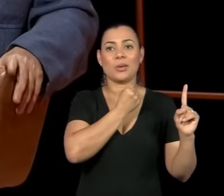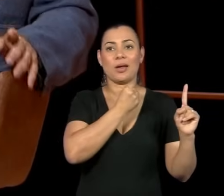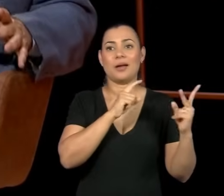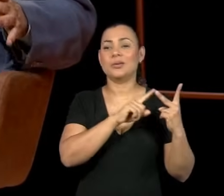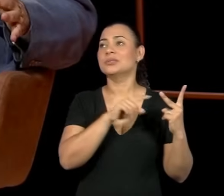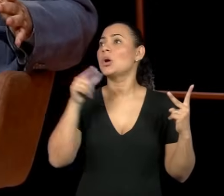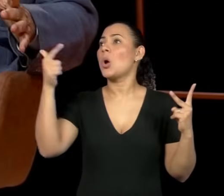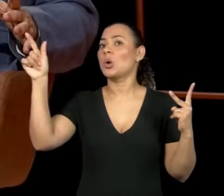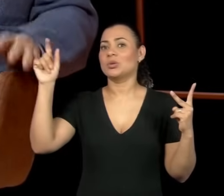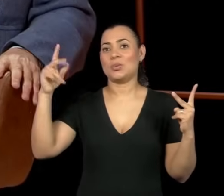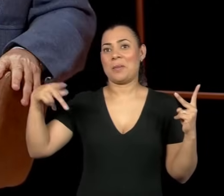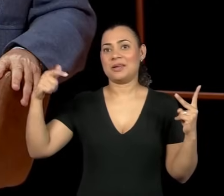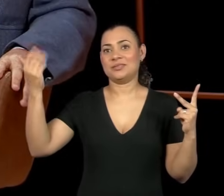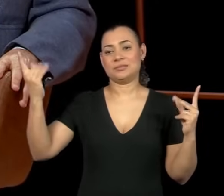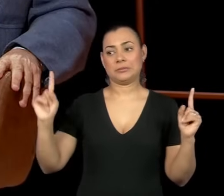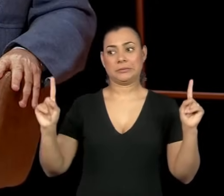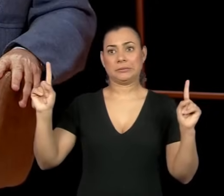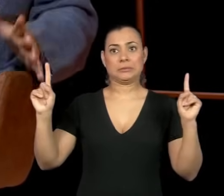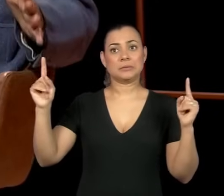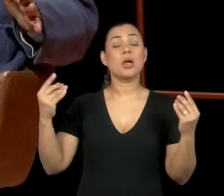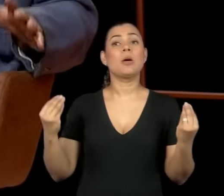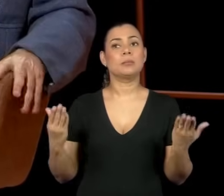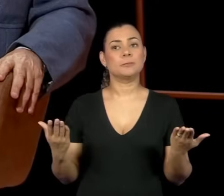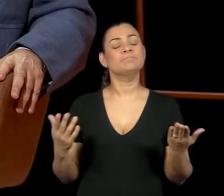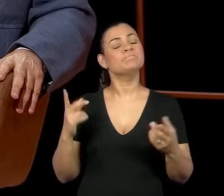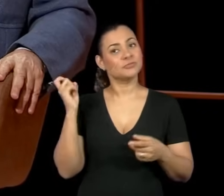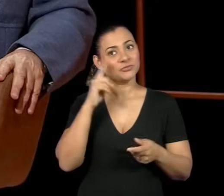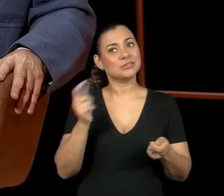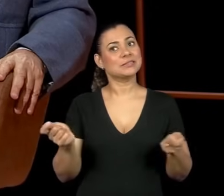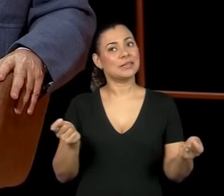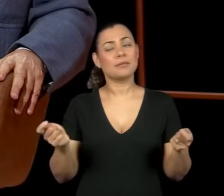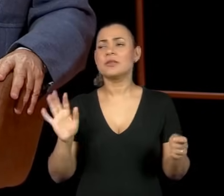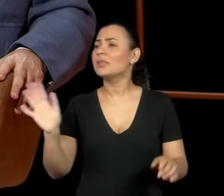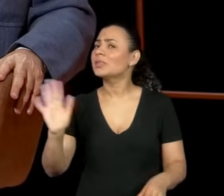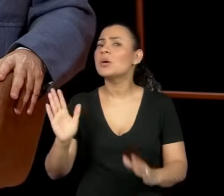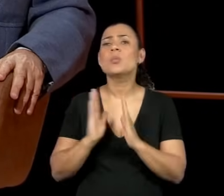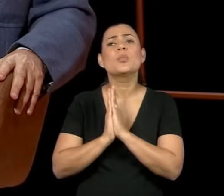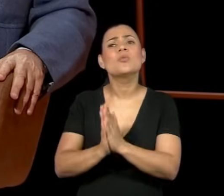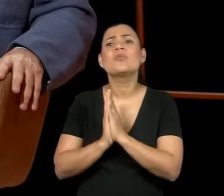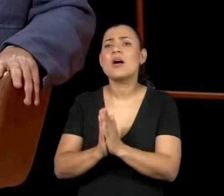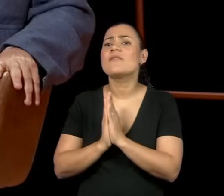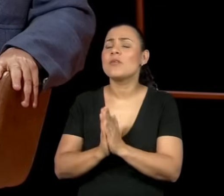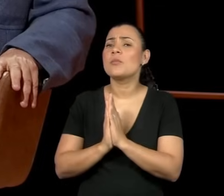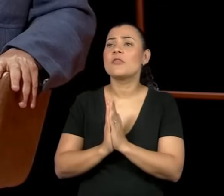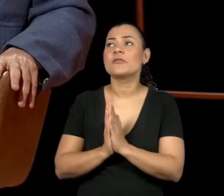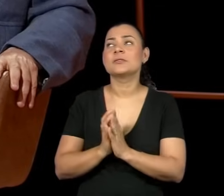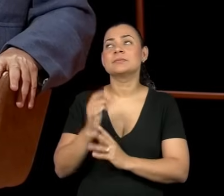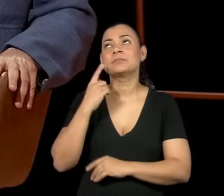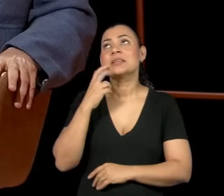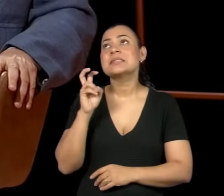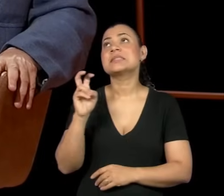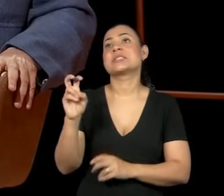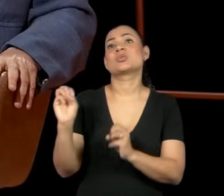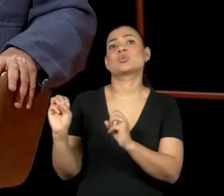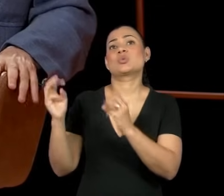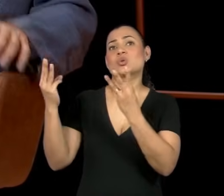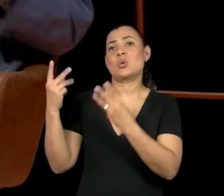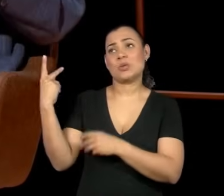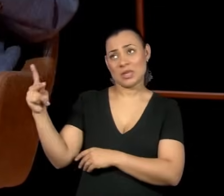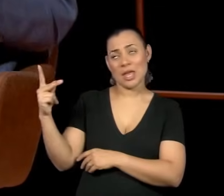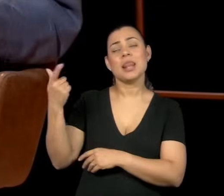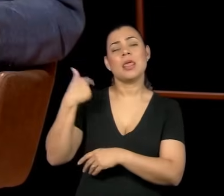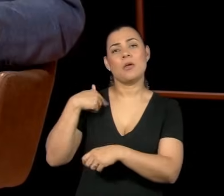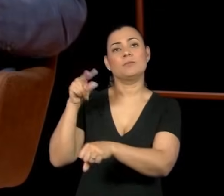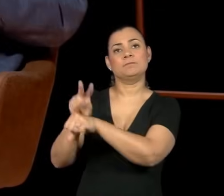E é difícil administrar, porque... Mas mesmo assim, Marcos, me dá 5 shows do Julio Iglesias que eu